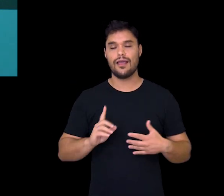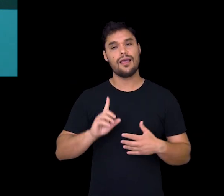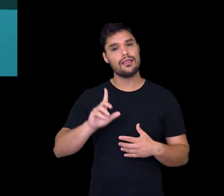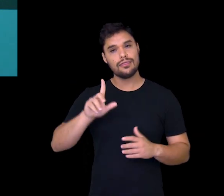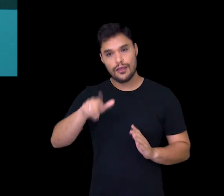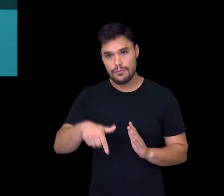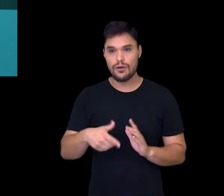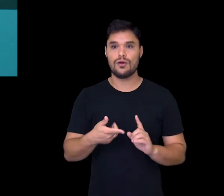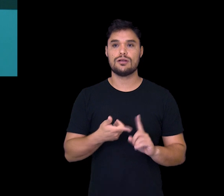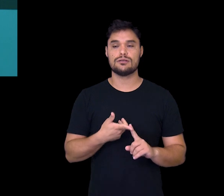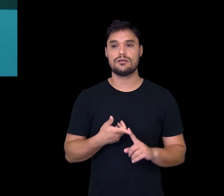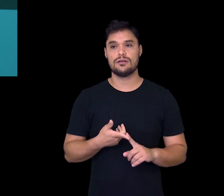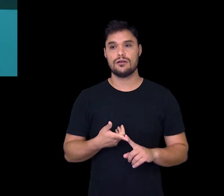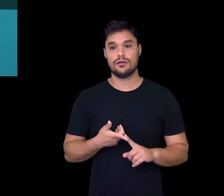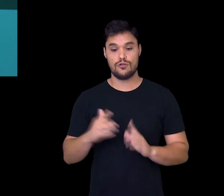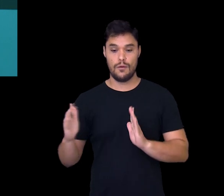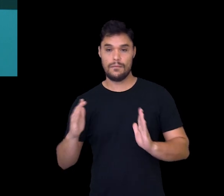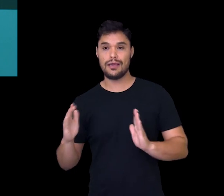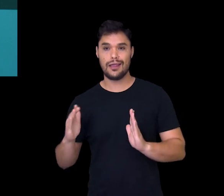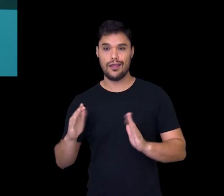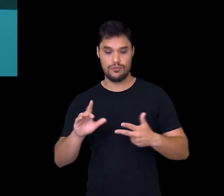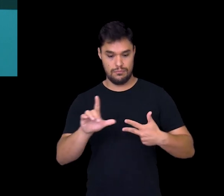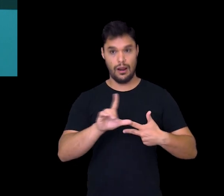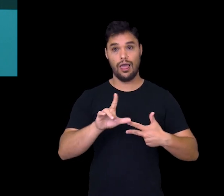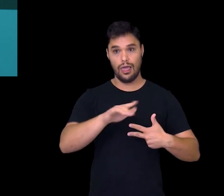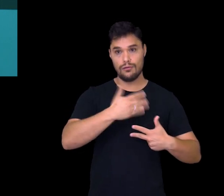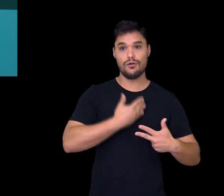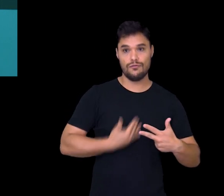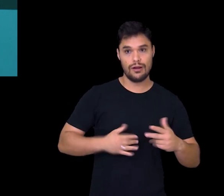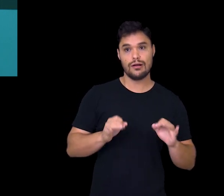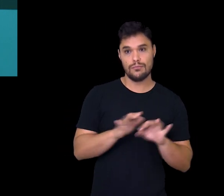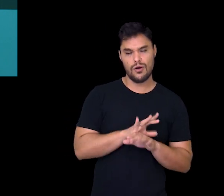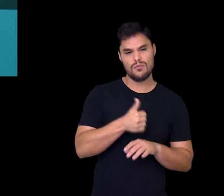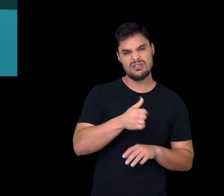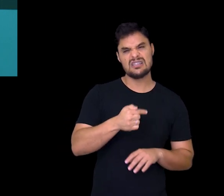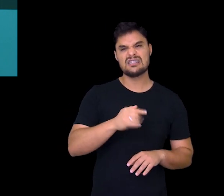desse período de parlamentarismo, no início dos anos 70,